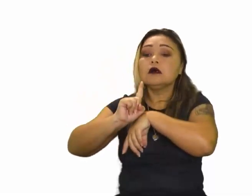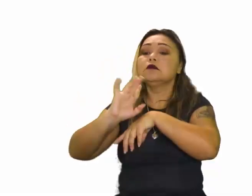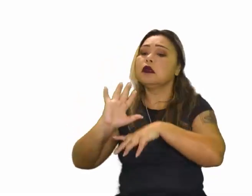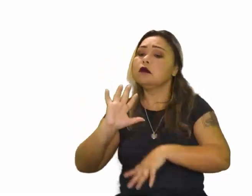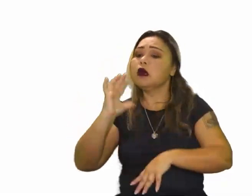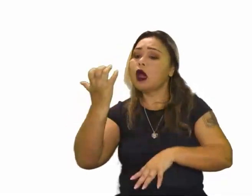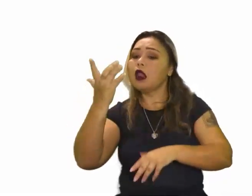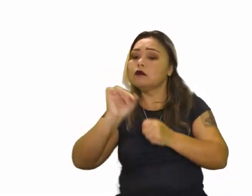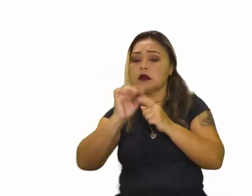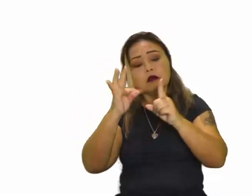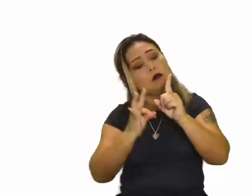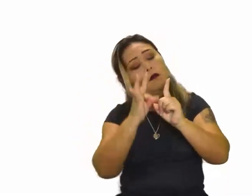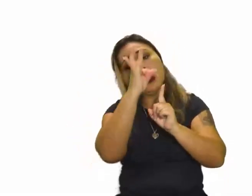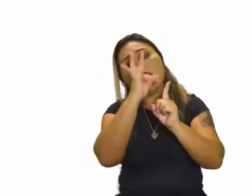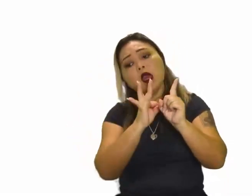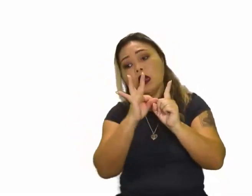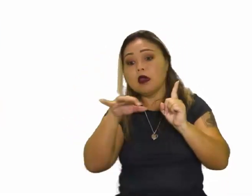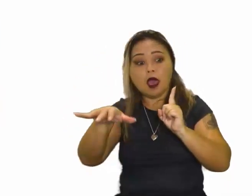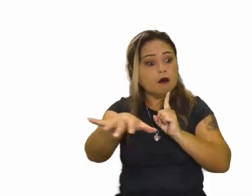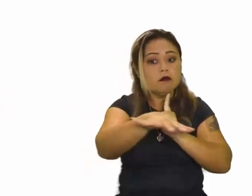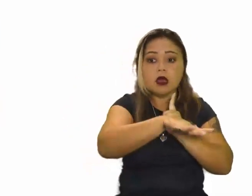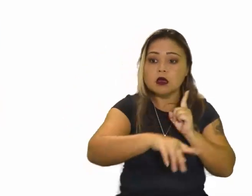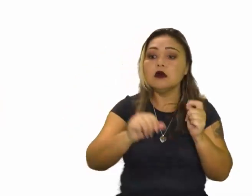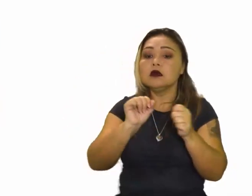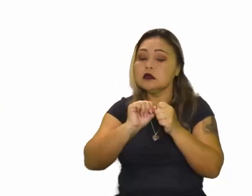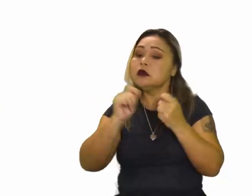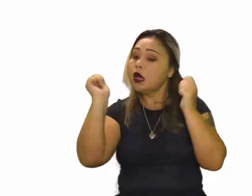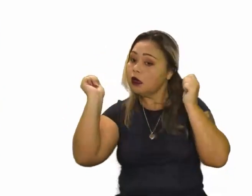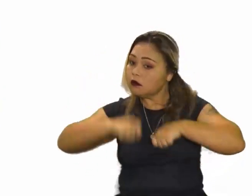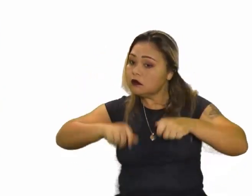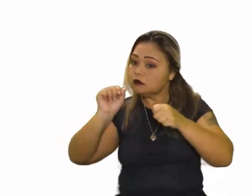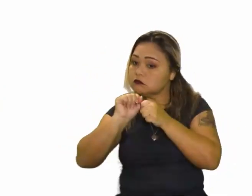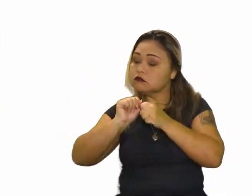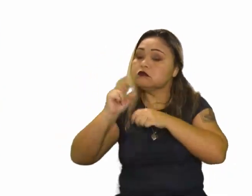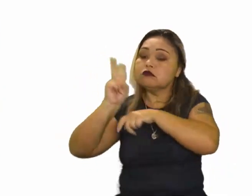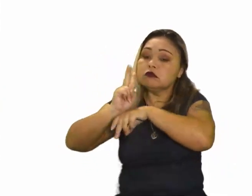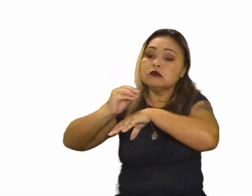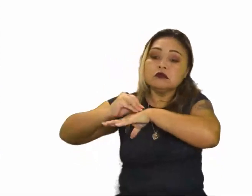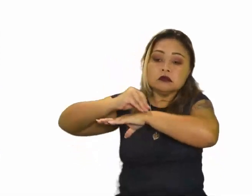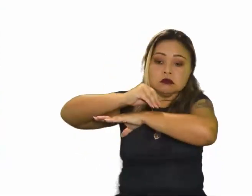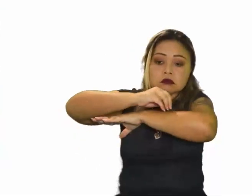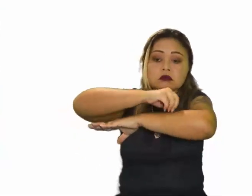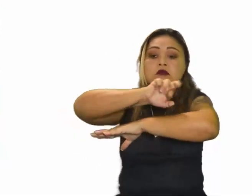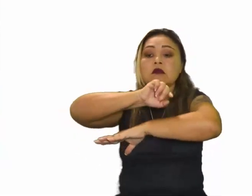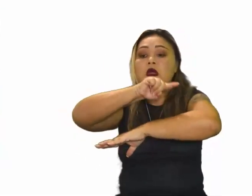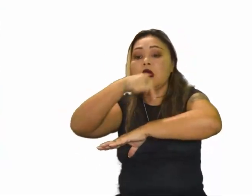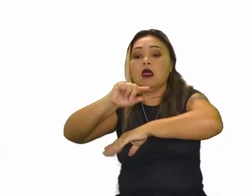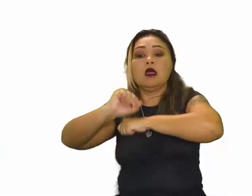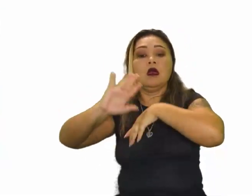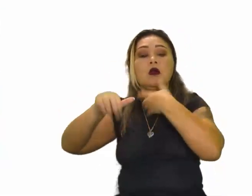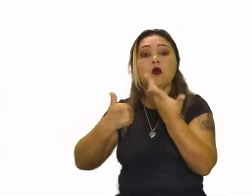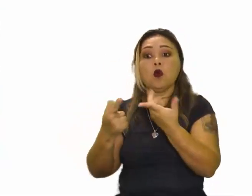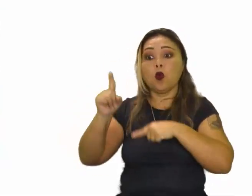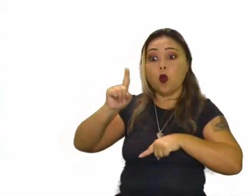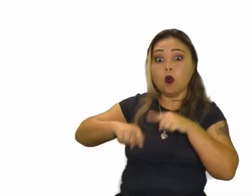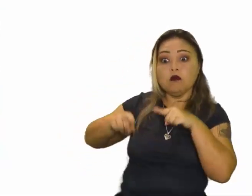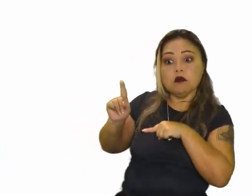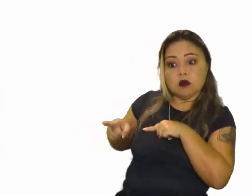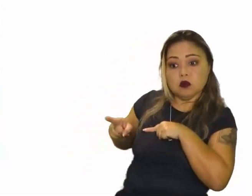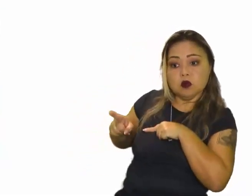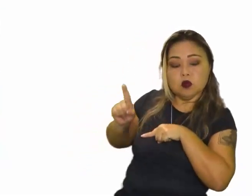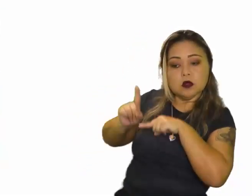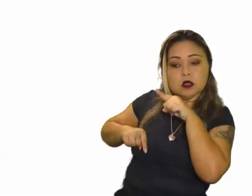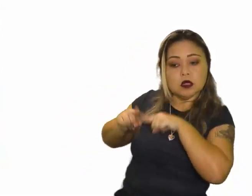clima, temperatura, ambiente que viabiliza a criação de rã. E o produto,